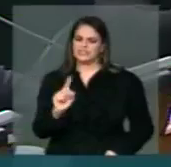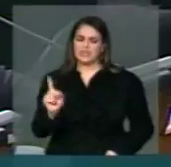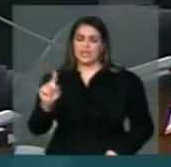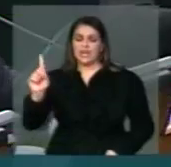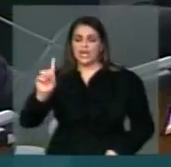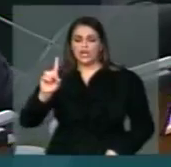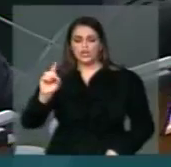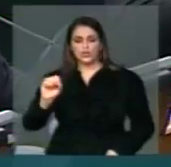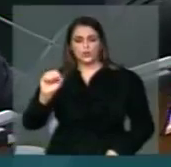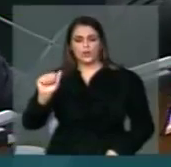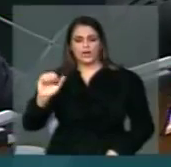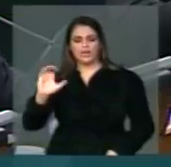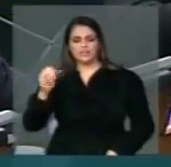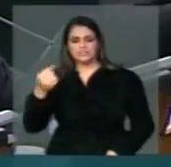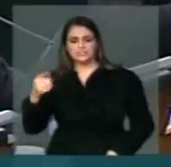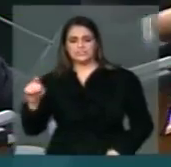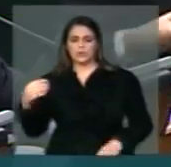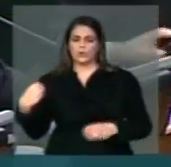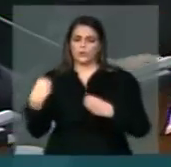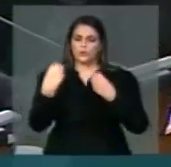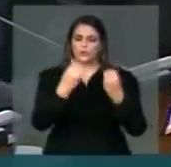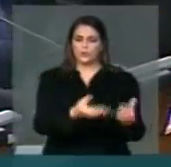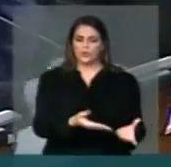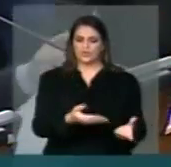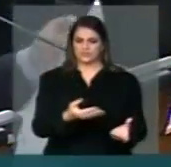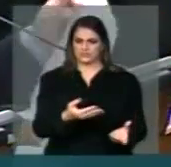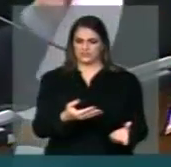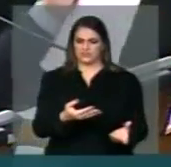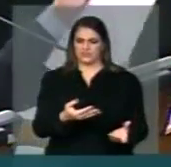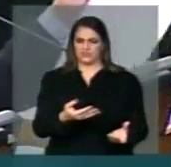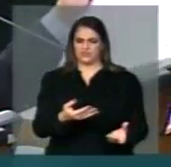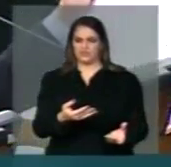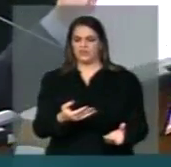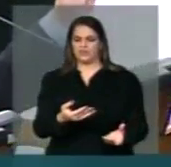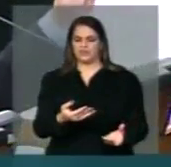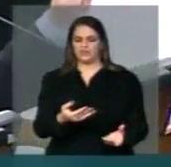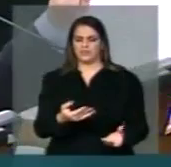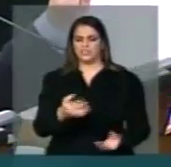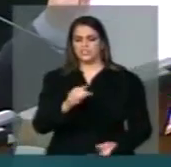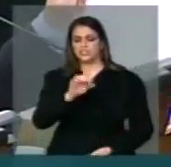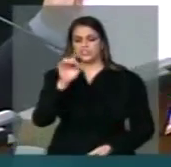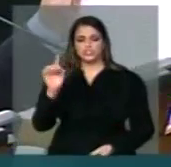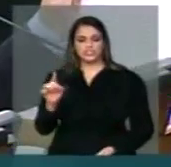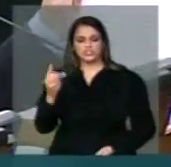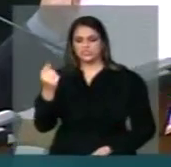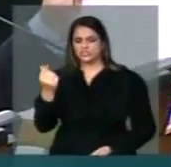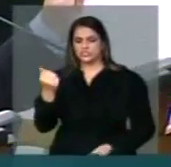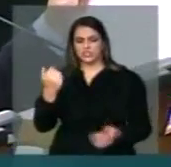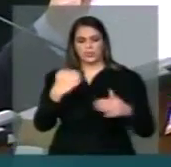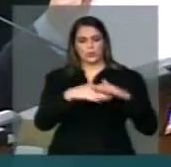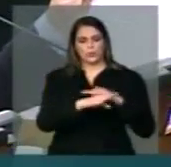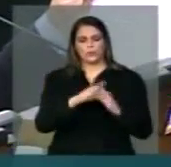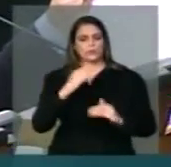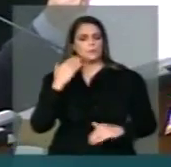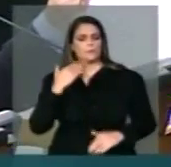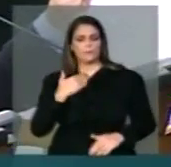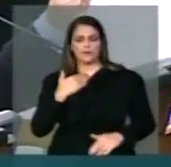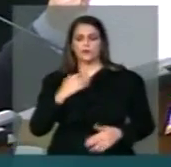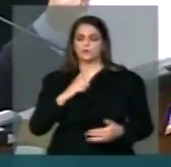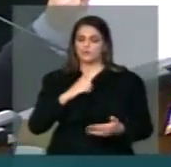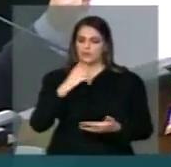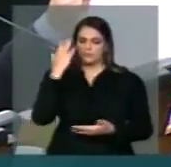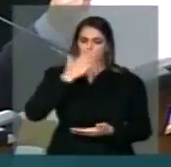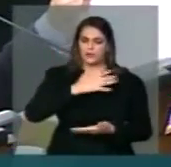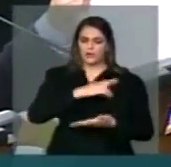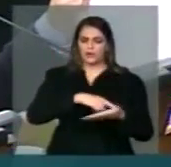para um partido e vai ficar para ele, porque ele é o dirigente. Está aqui, senhor presidente, a data dos depósitos, também vou juntar à CPI, de